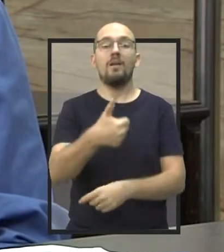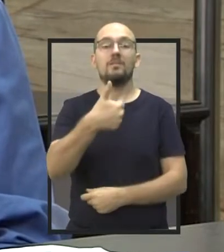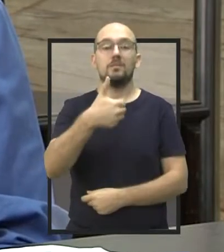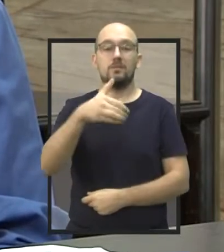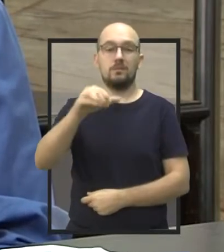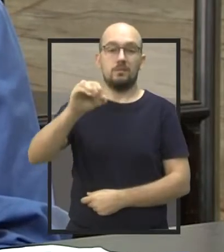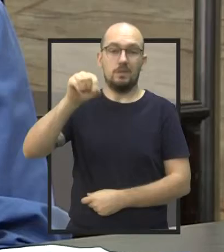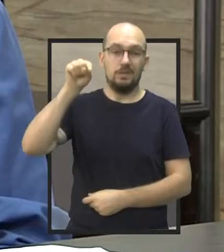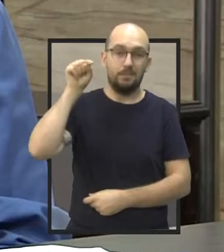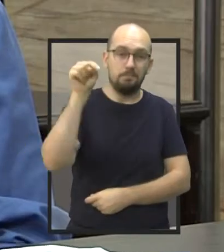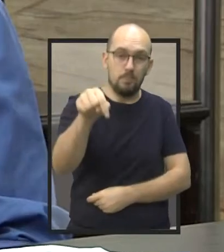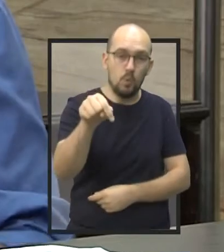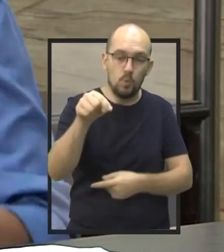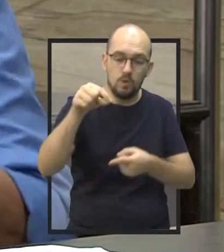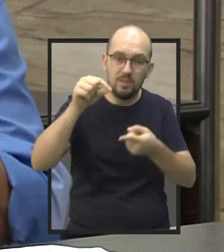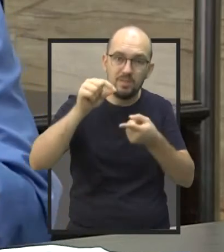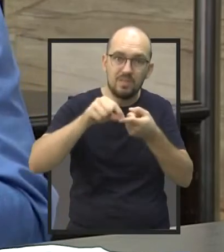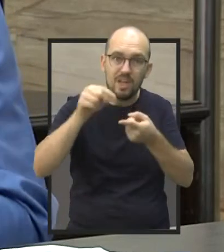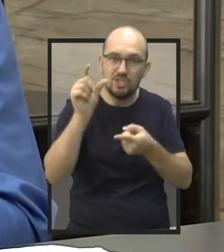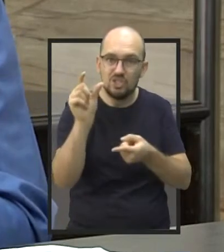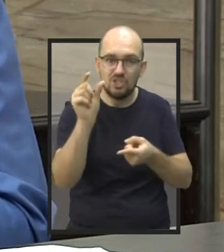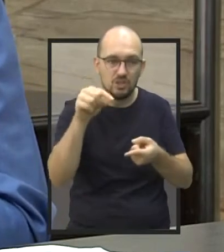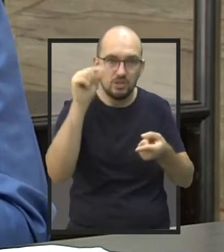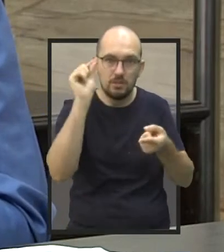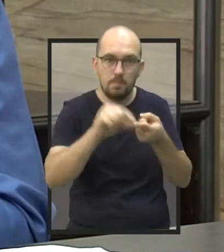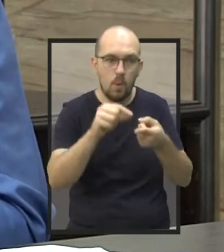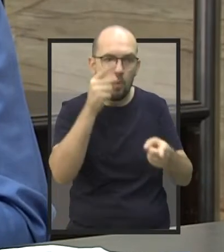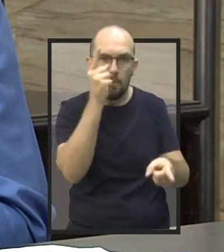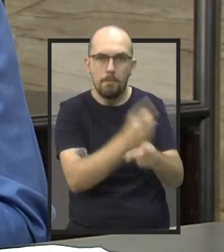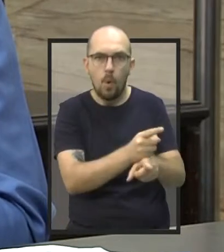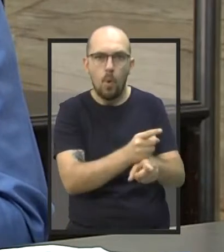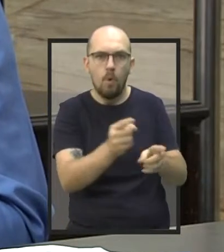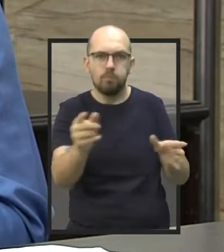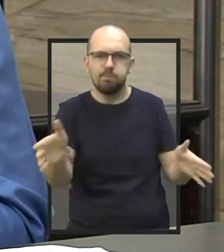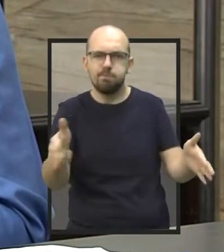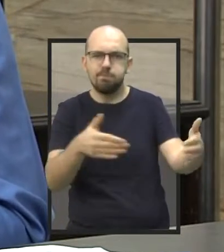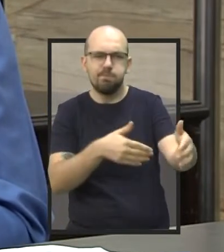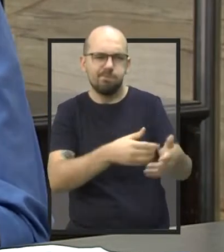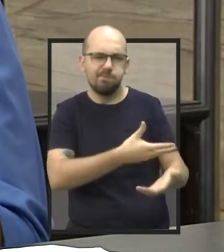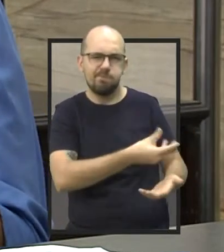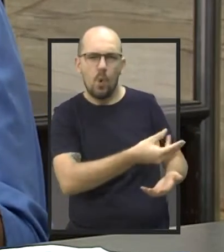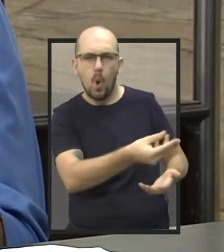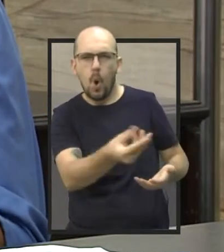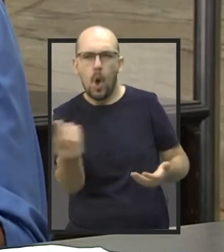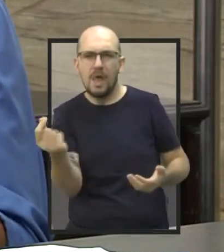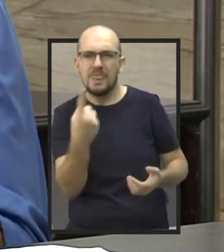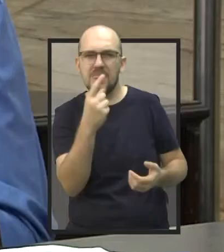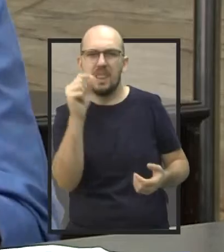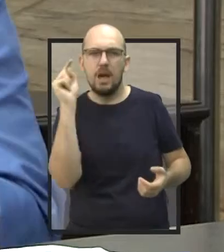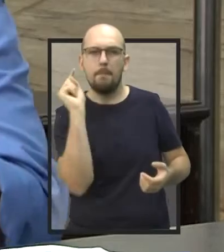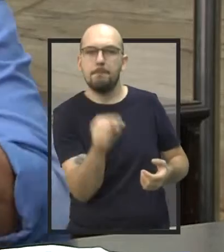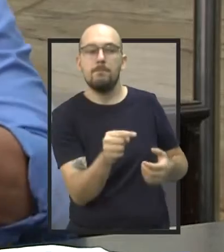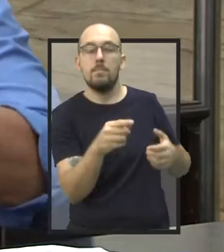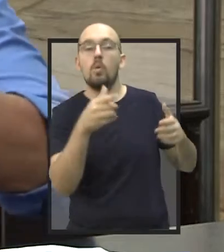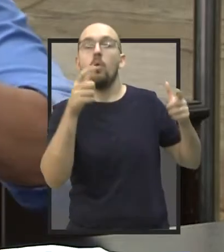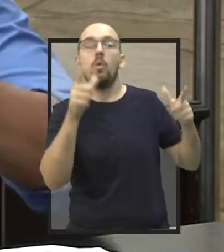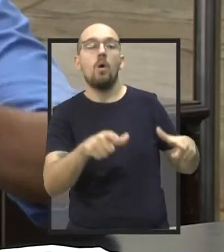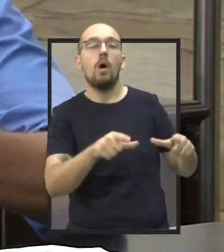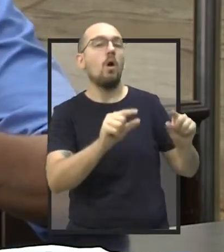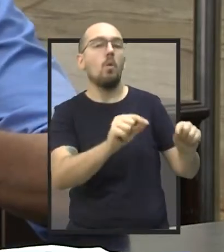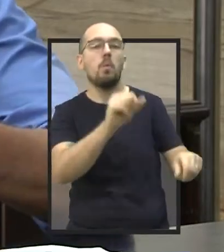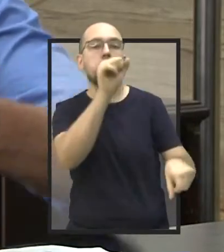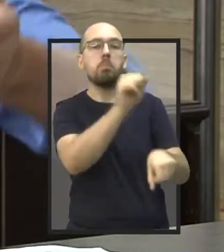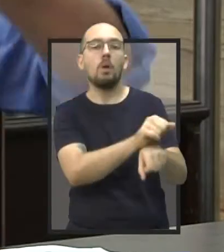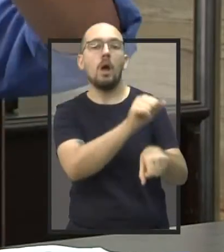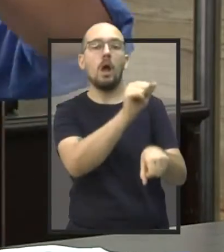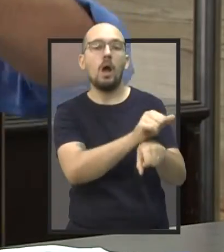mil testes que estavam à disposição do município, da Secretaria de Saúde, para ser